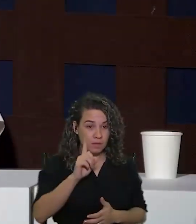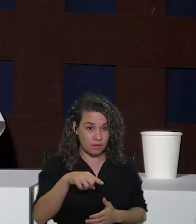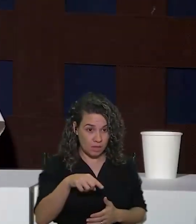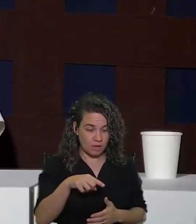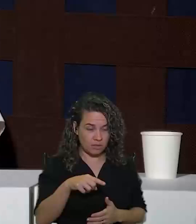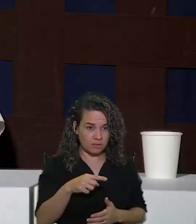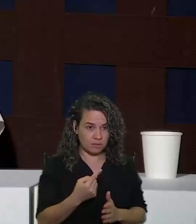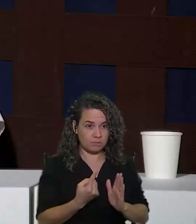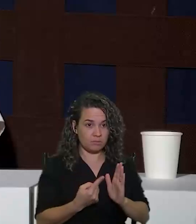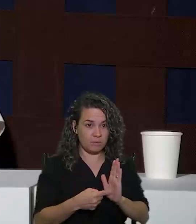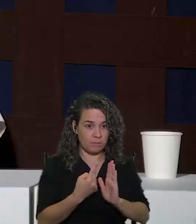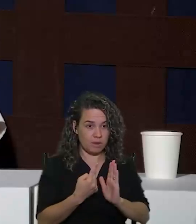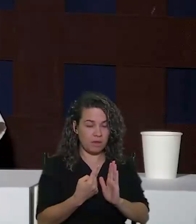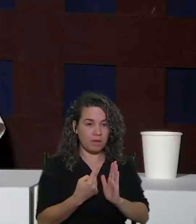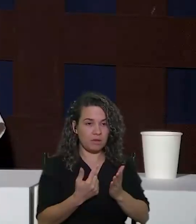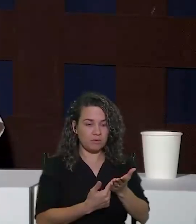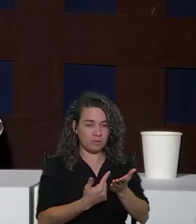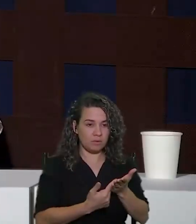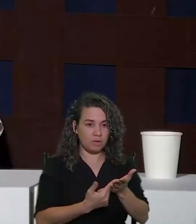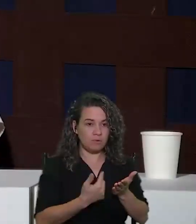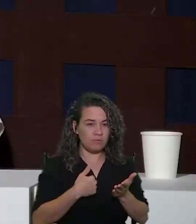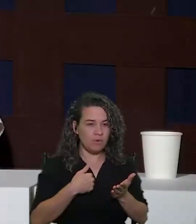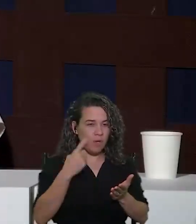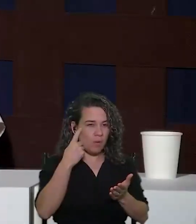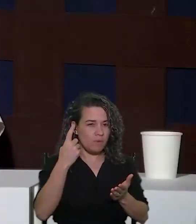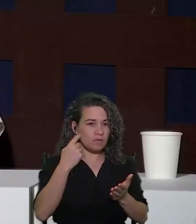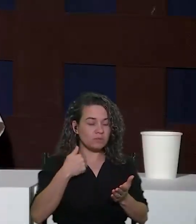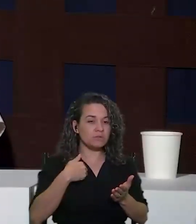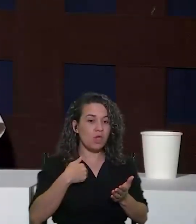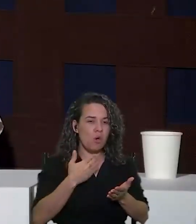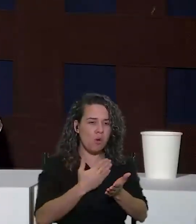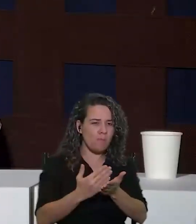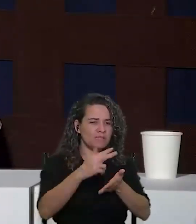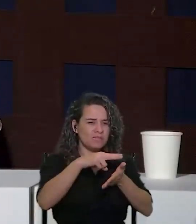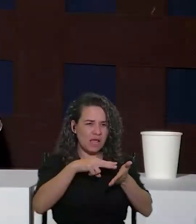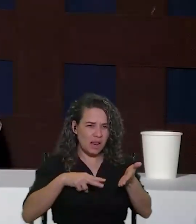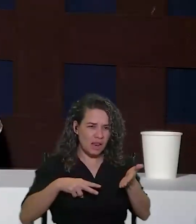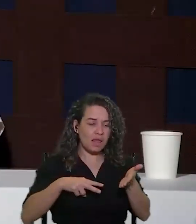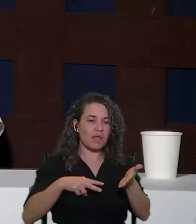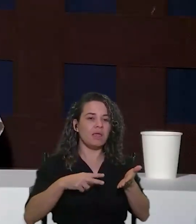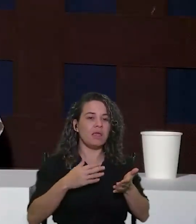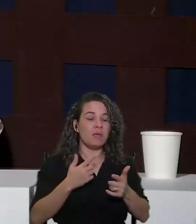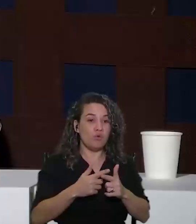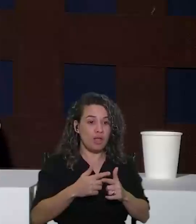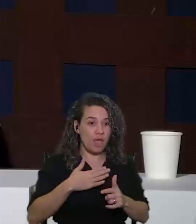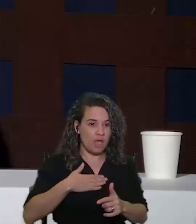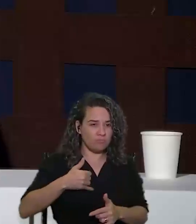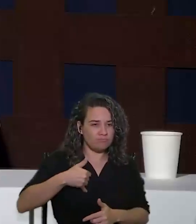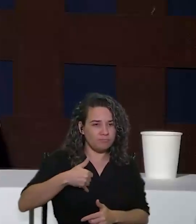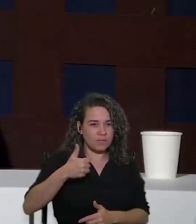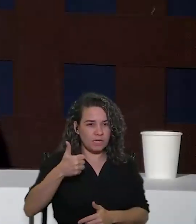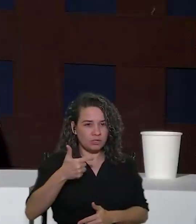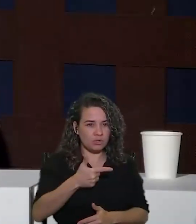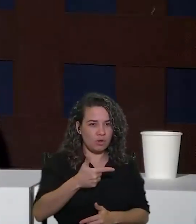reflito que eu me tornei leitor a partir de um quase afogamento, né? Um afogamento real. Né? Aos 12 anos de idade,